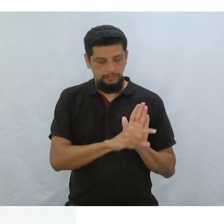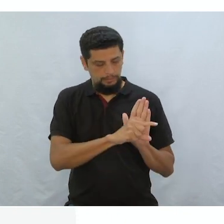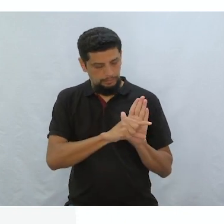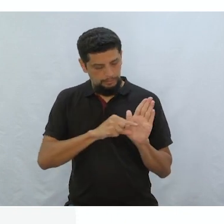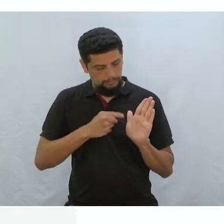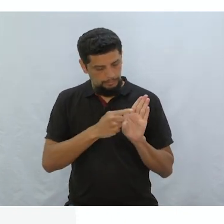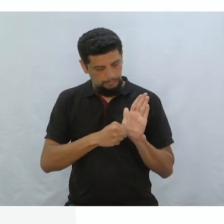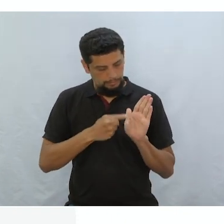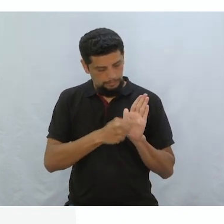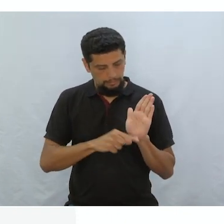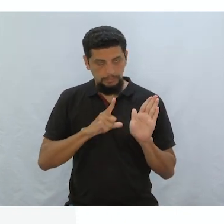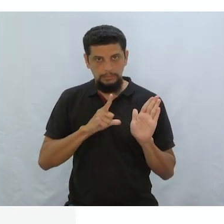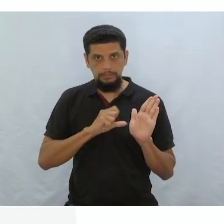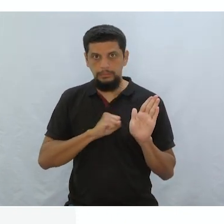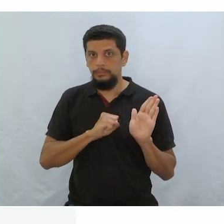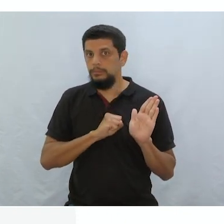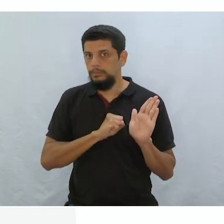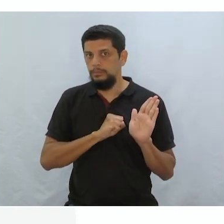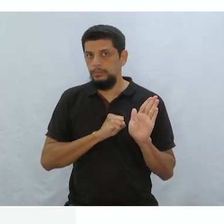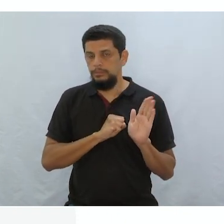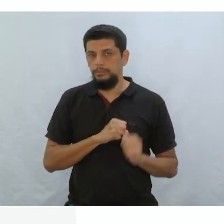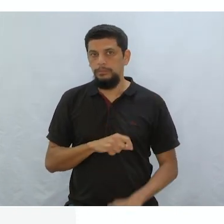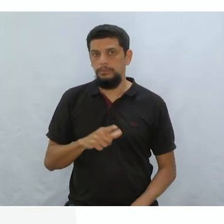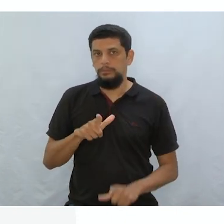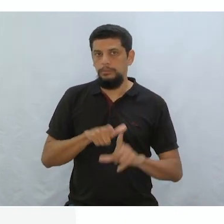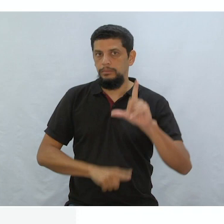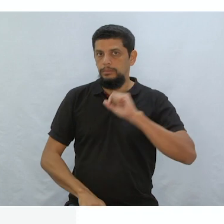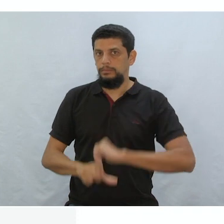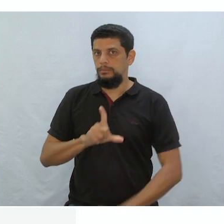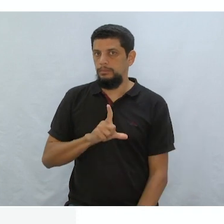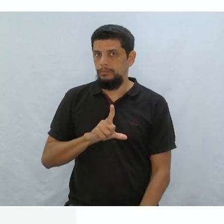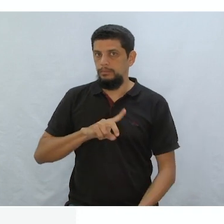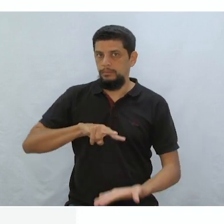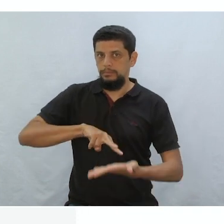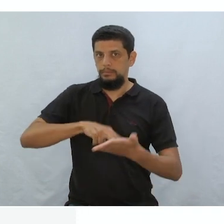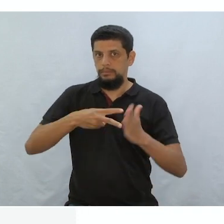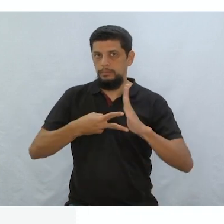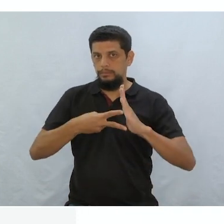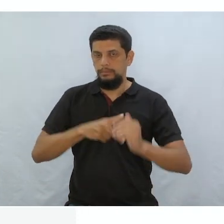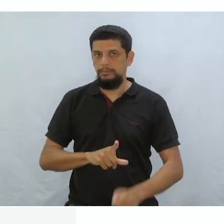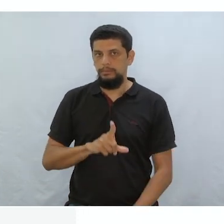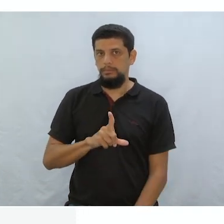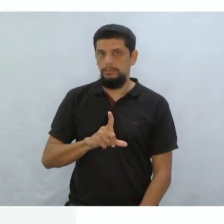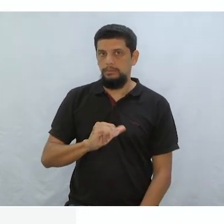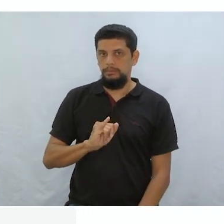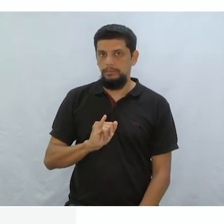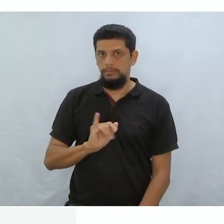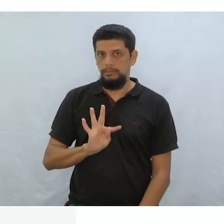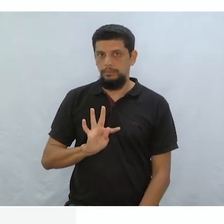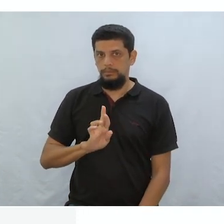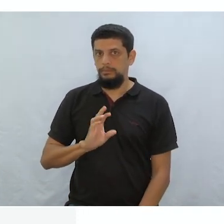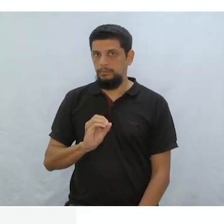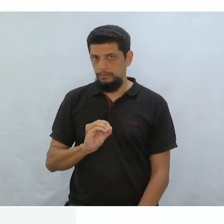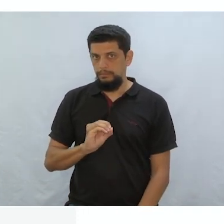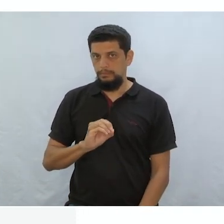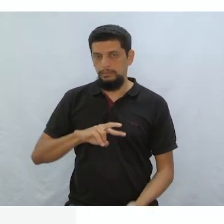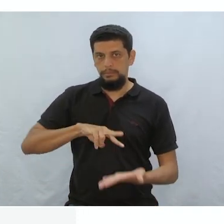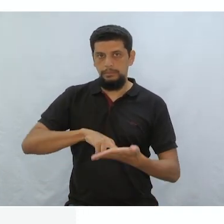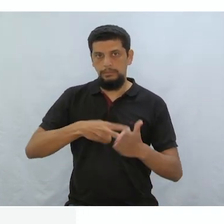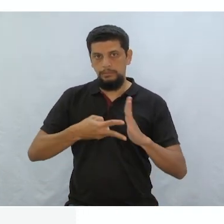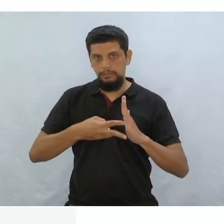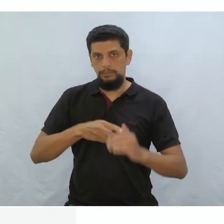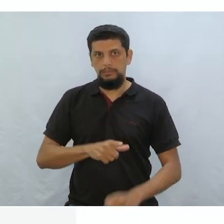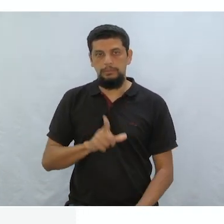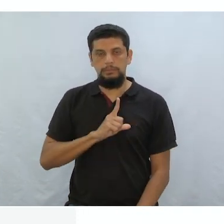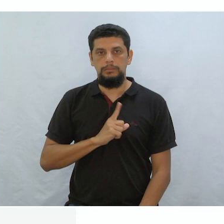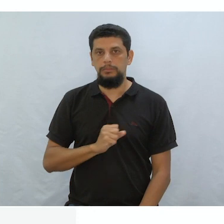tem uma medida, tem um número e a letra L, que representa o litro. Então, quer dizer que lá